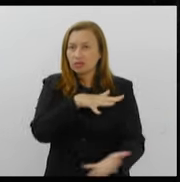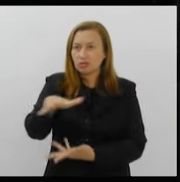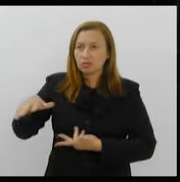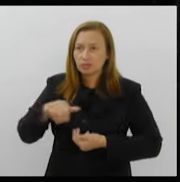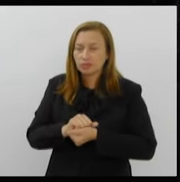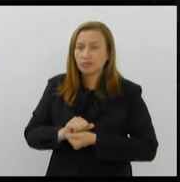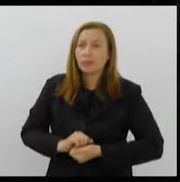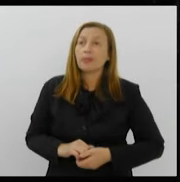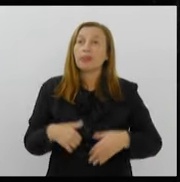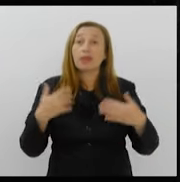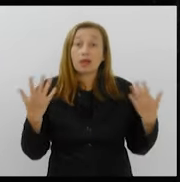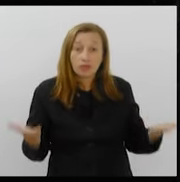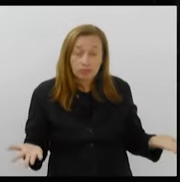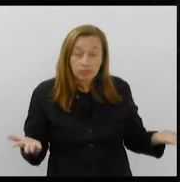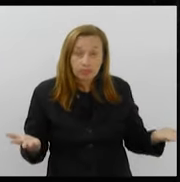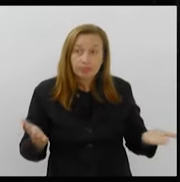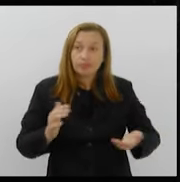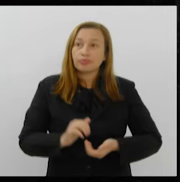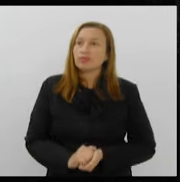Então,